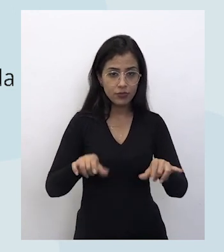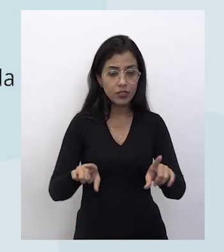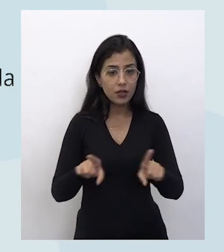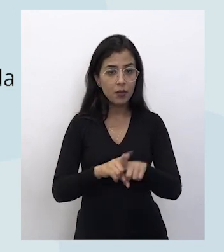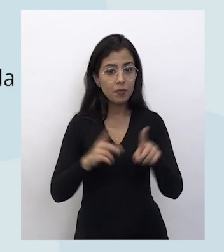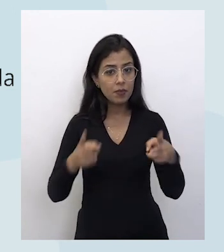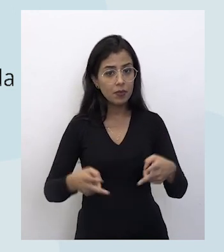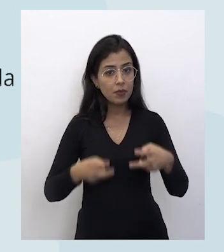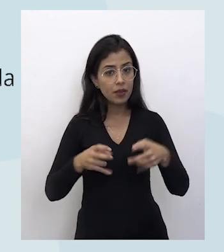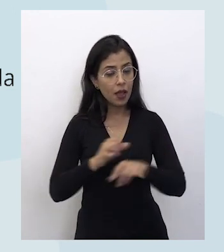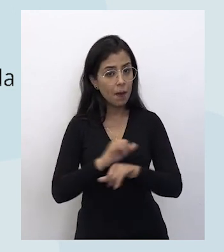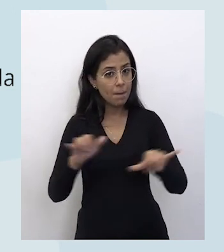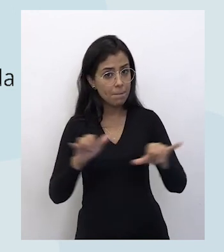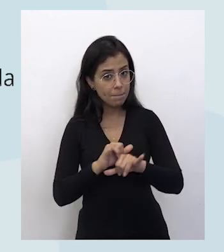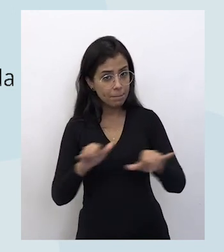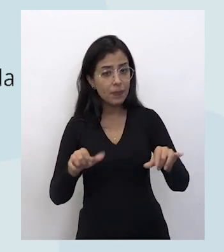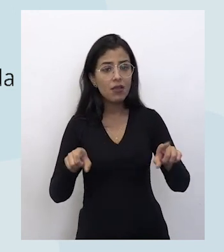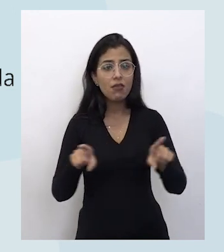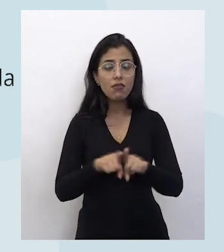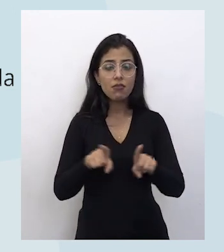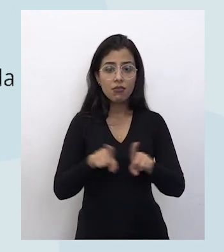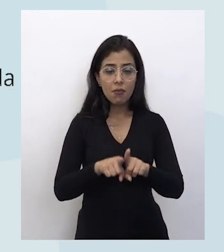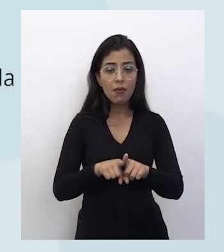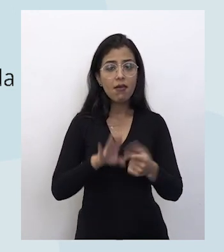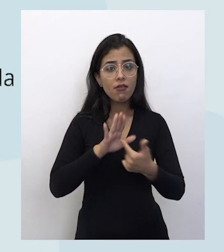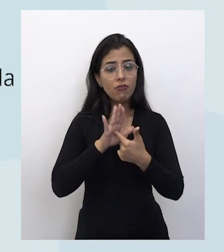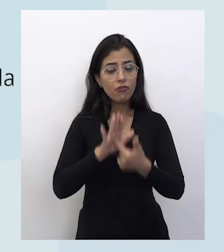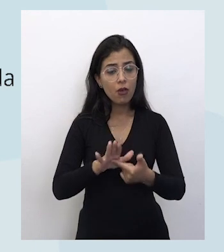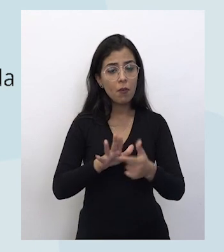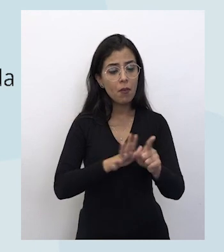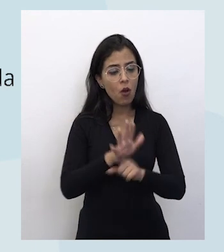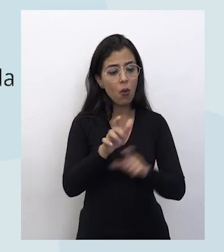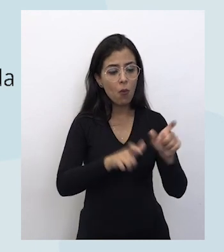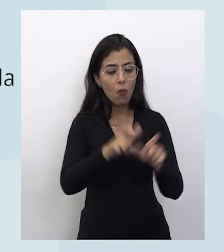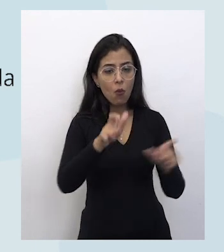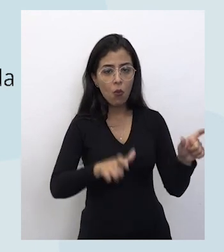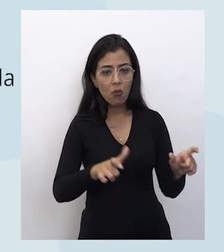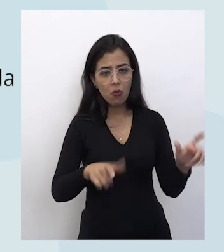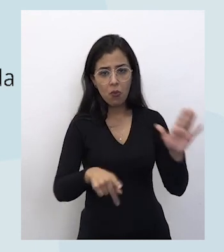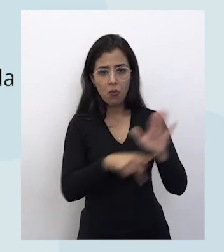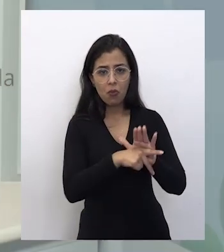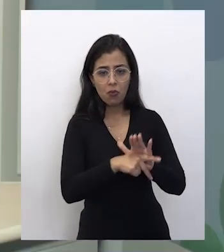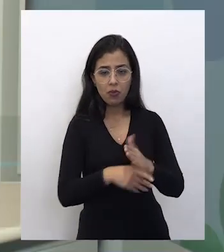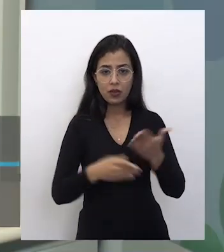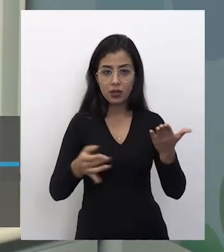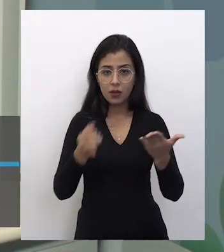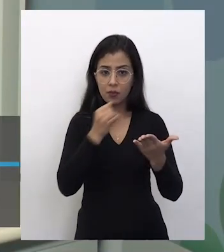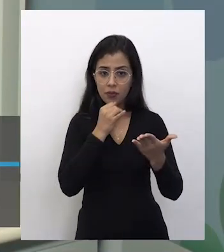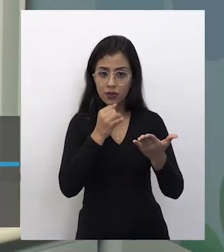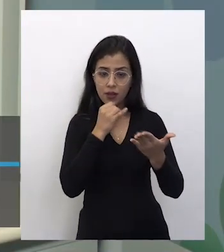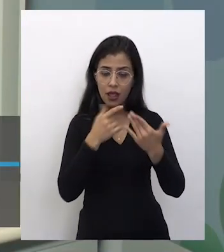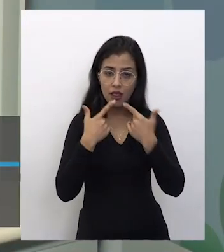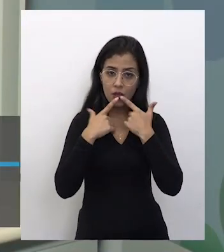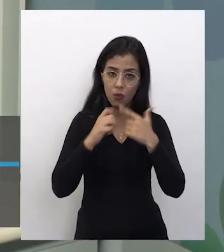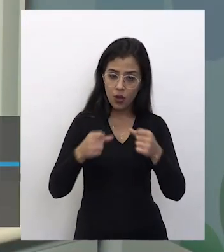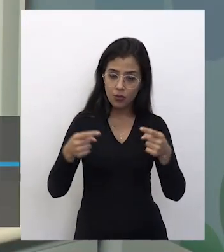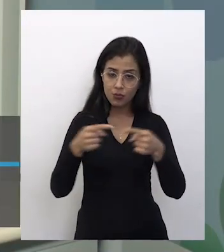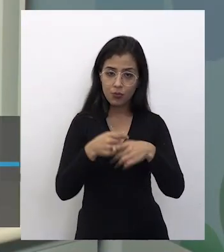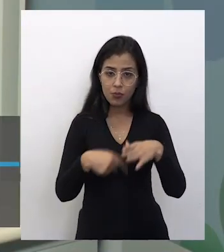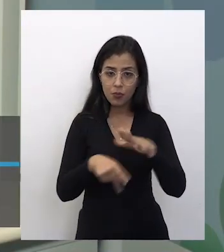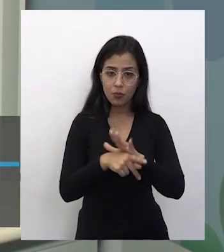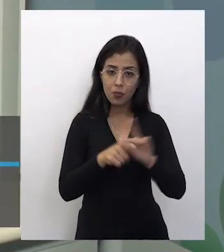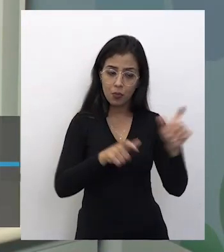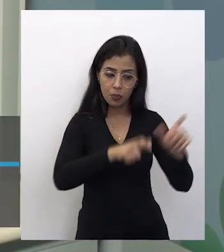a propaganda também ela é indicada para um público específico. Então, vamos lá. A função da linguagem também está